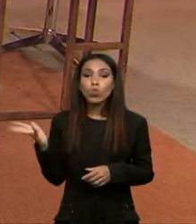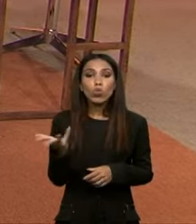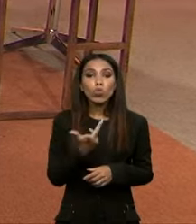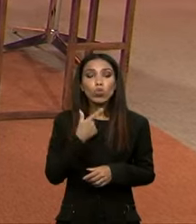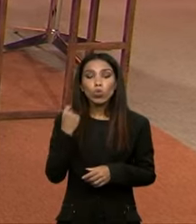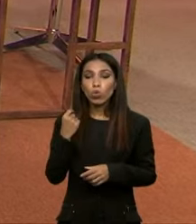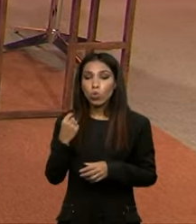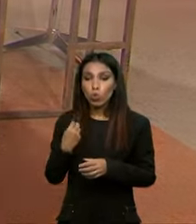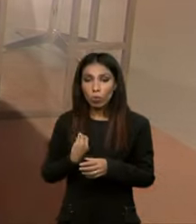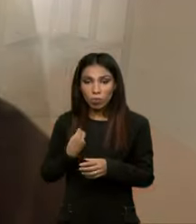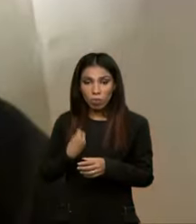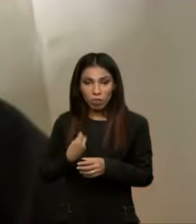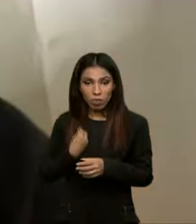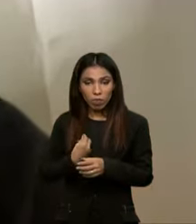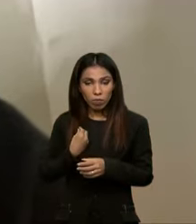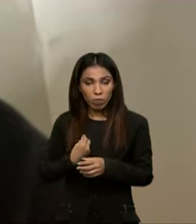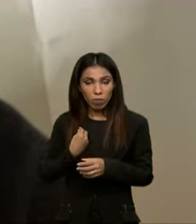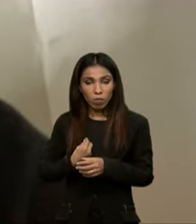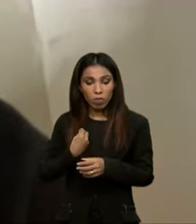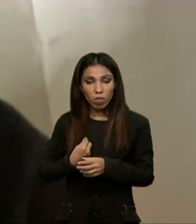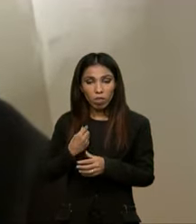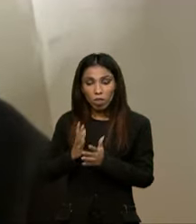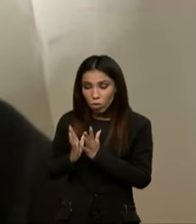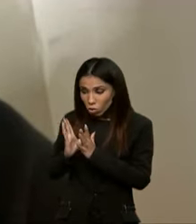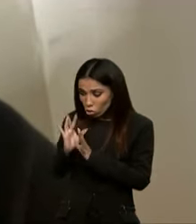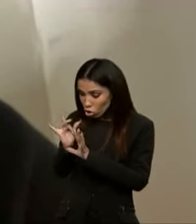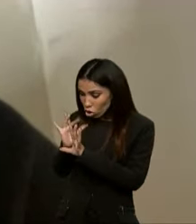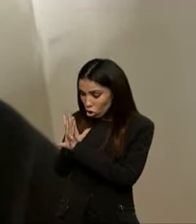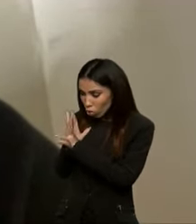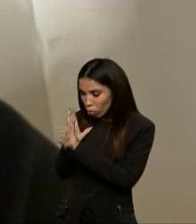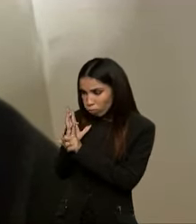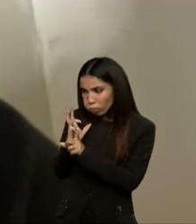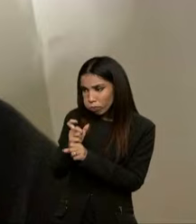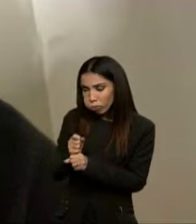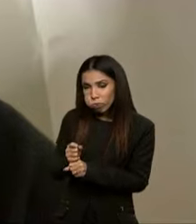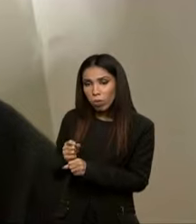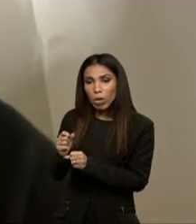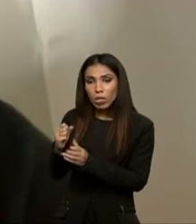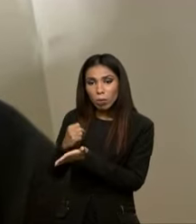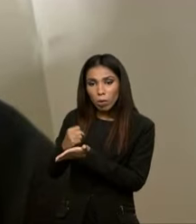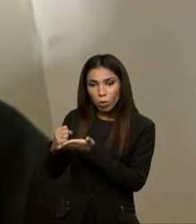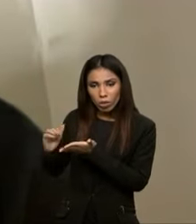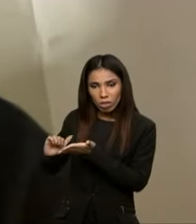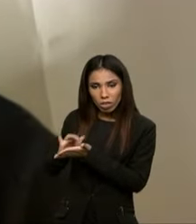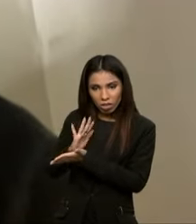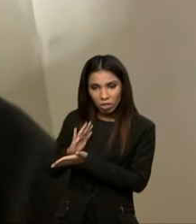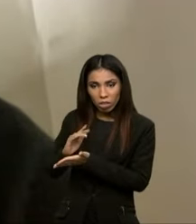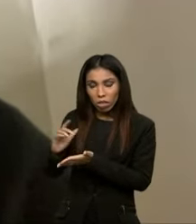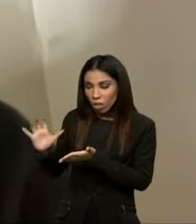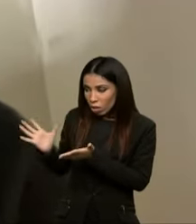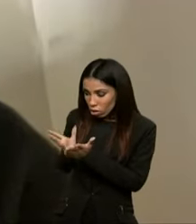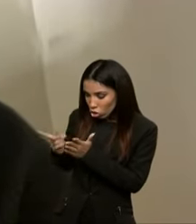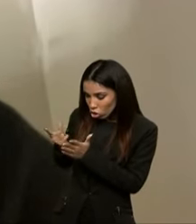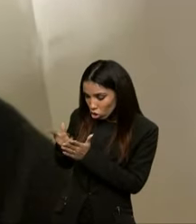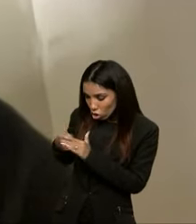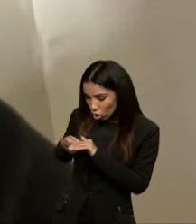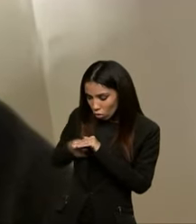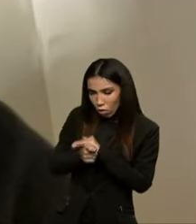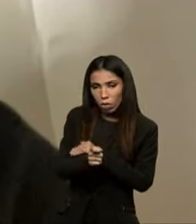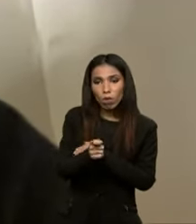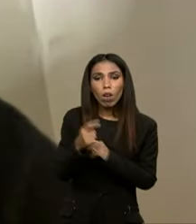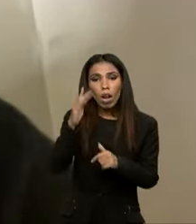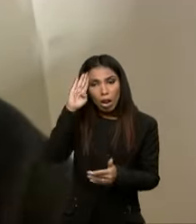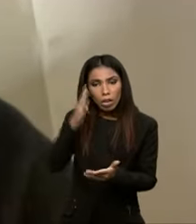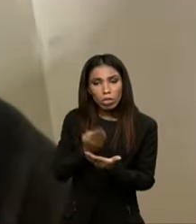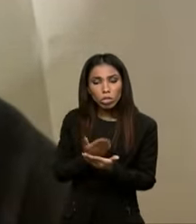juntei na minha vida e o que eu ganhei numa rescisão de contrato, acreditando em algo que é a minha arte, que é o que eu sei fazer.